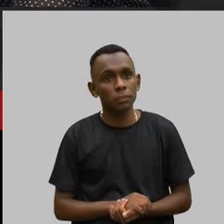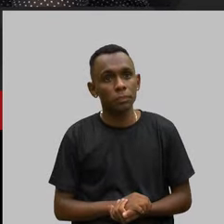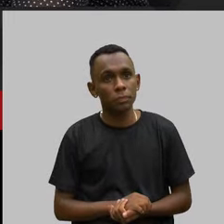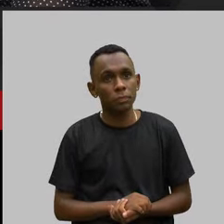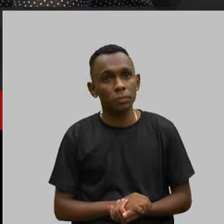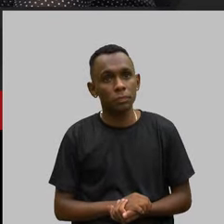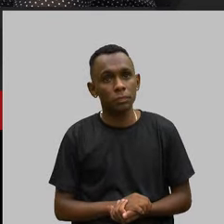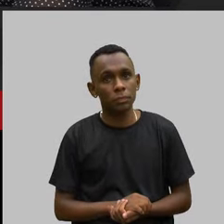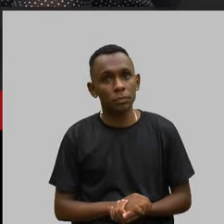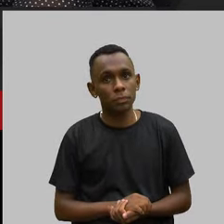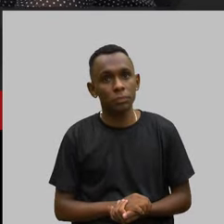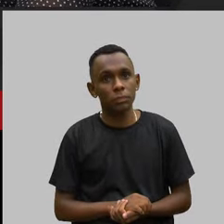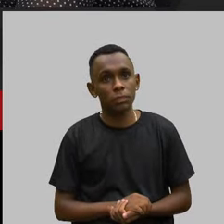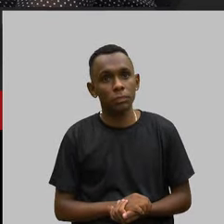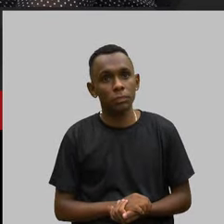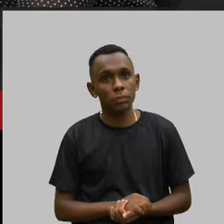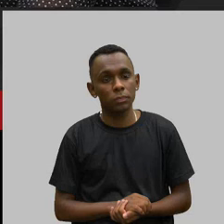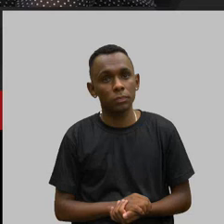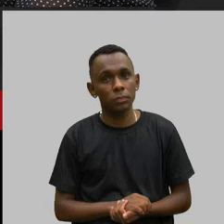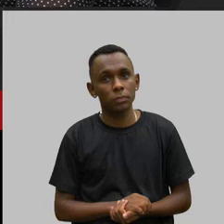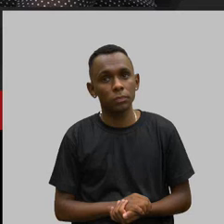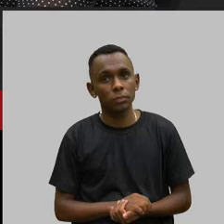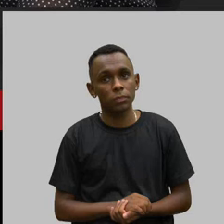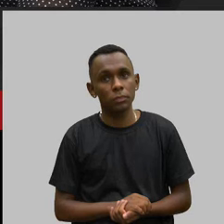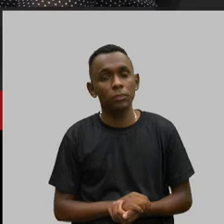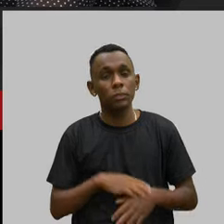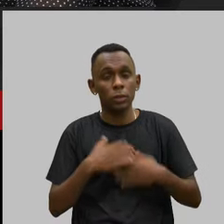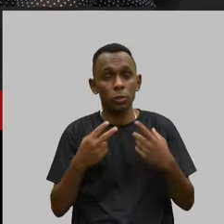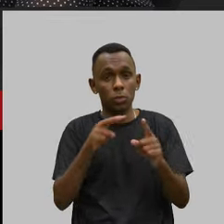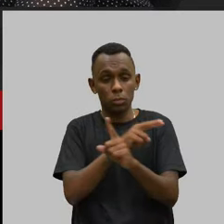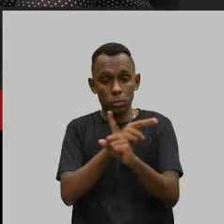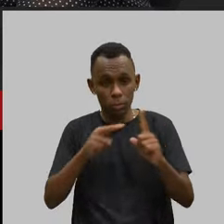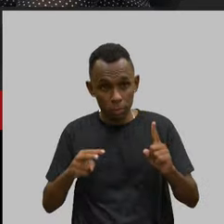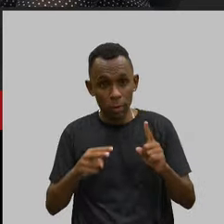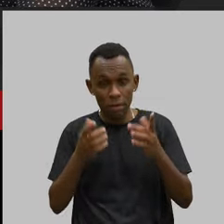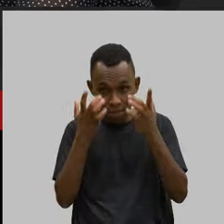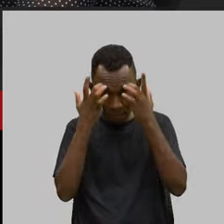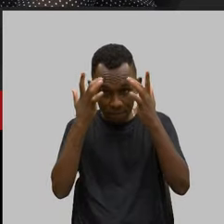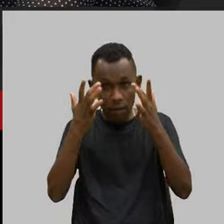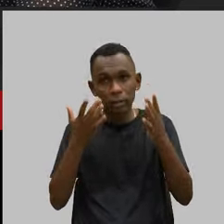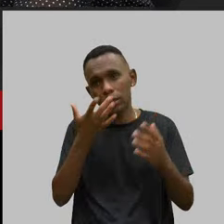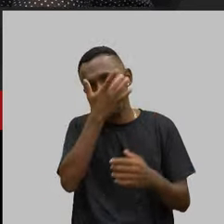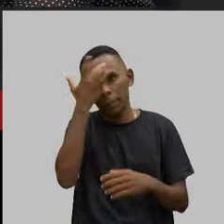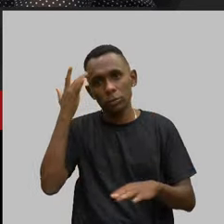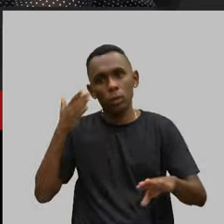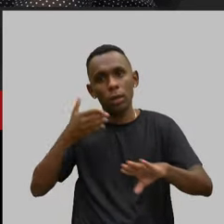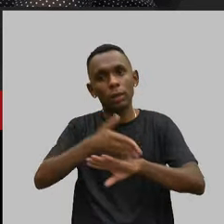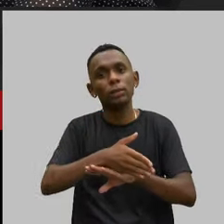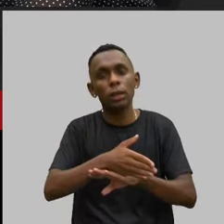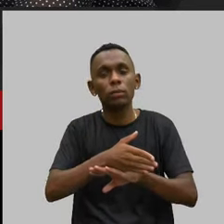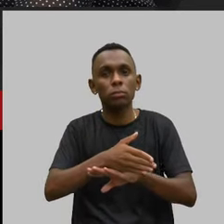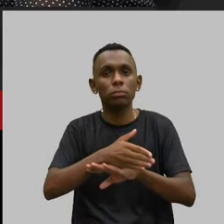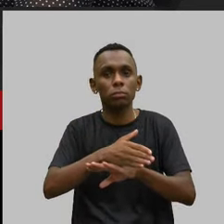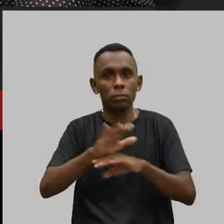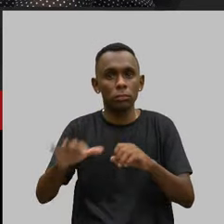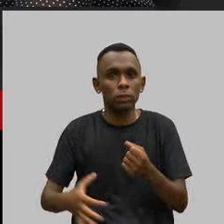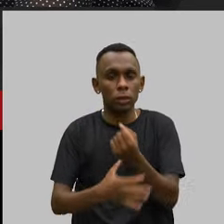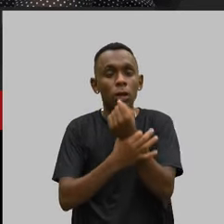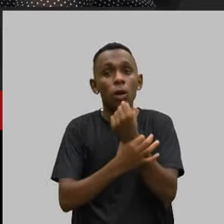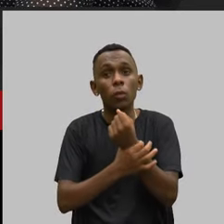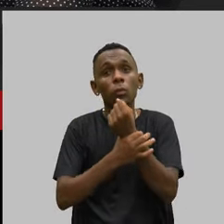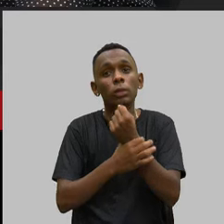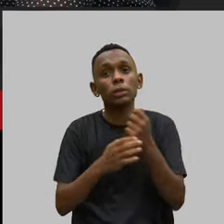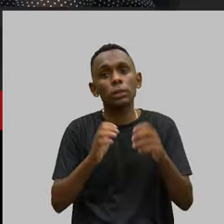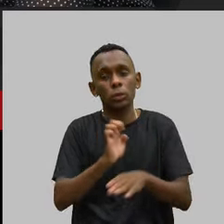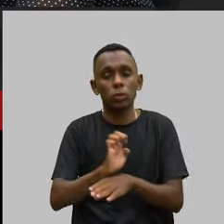fig seguindo ainda numa perspectiva de tentar facilitar o acesso do cidadão aos serviços do Estado a gente tem